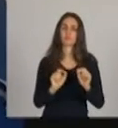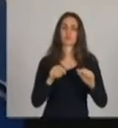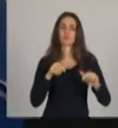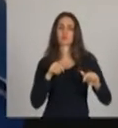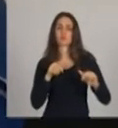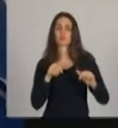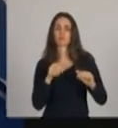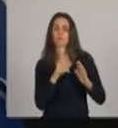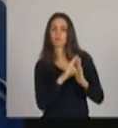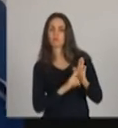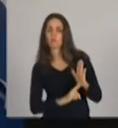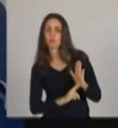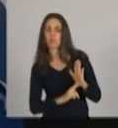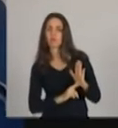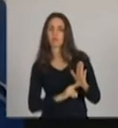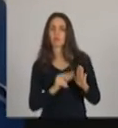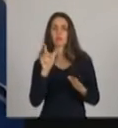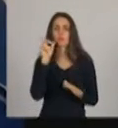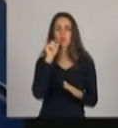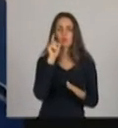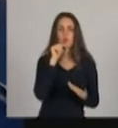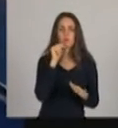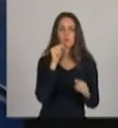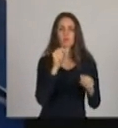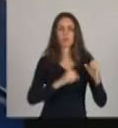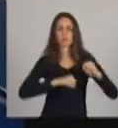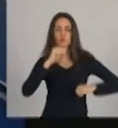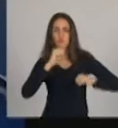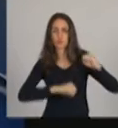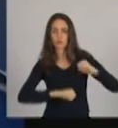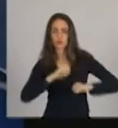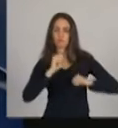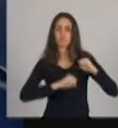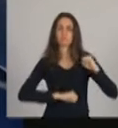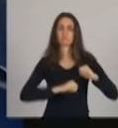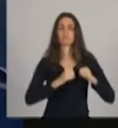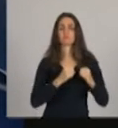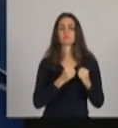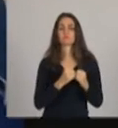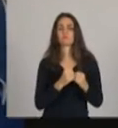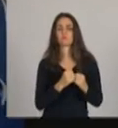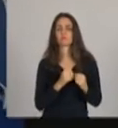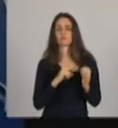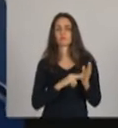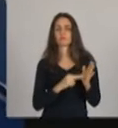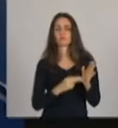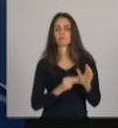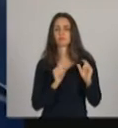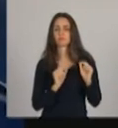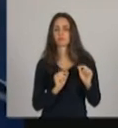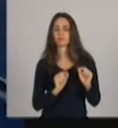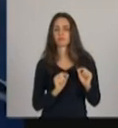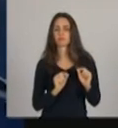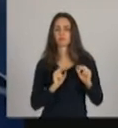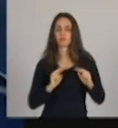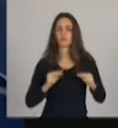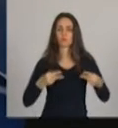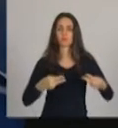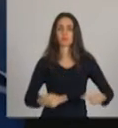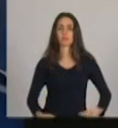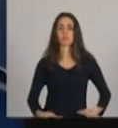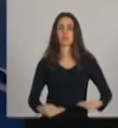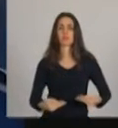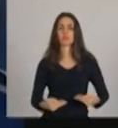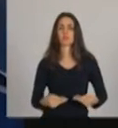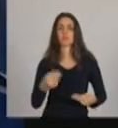algumas restrições ao funcionamento do comércio, da indústria, com o sentido humanitário